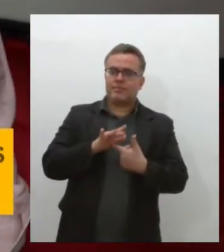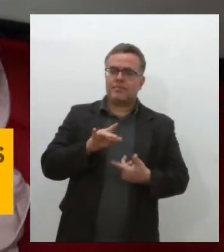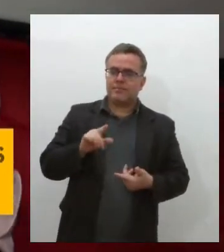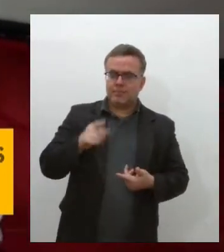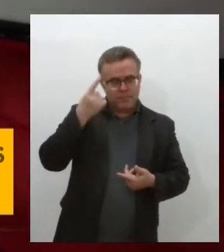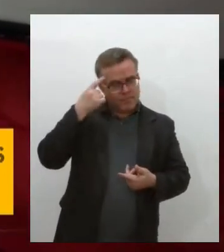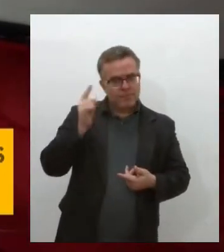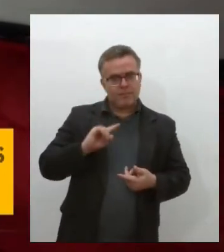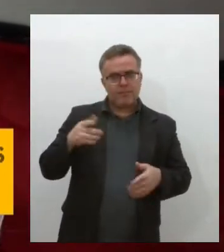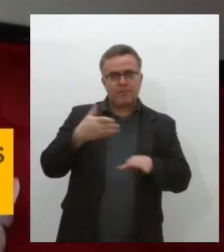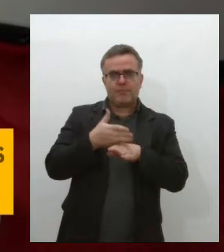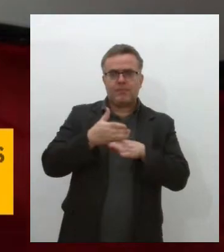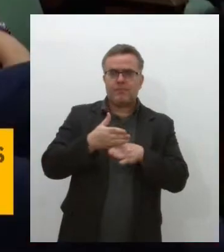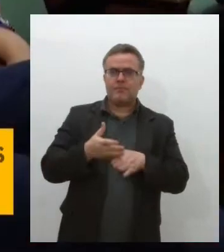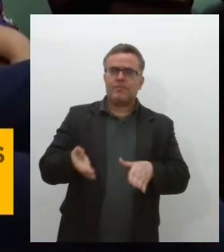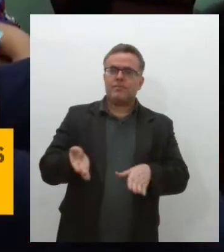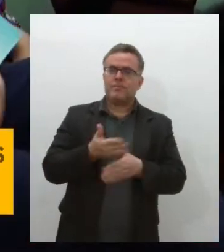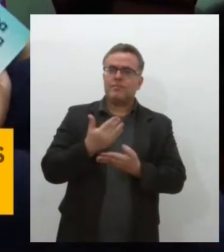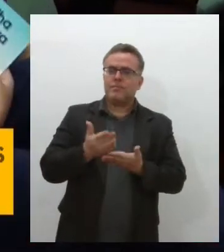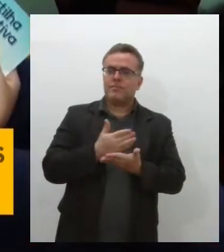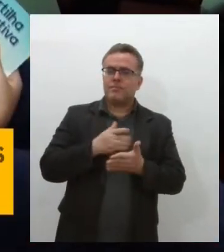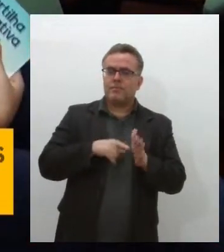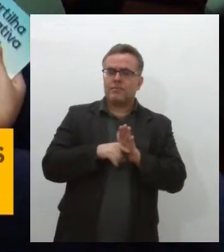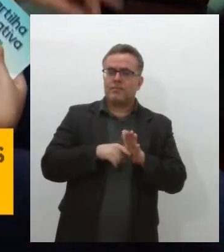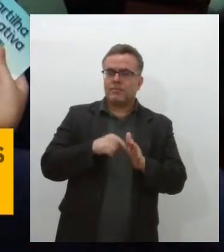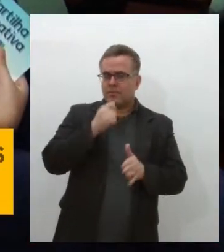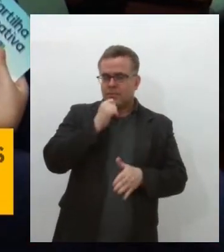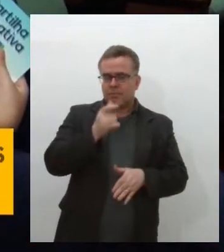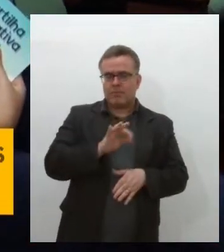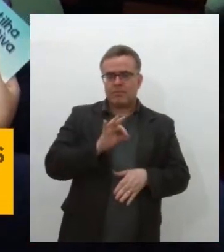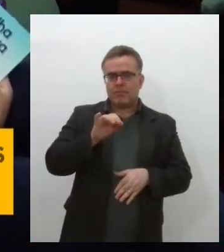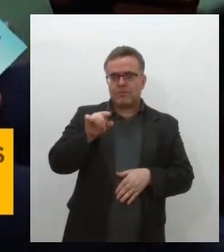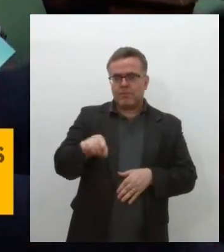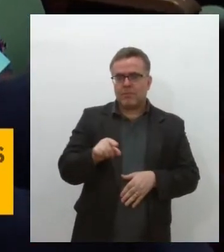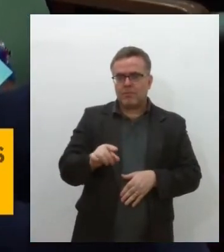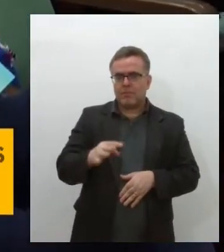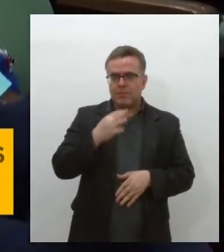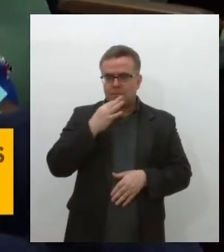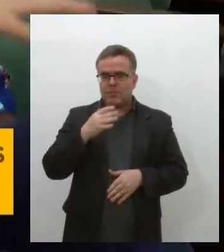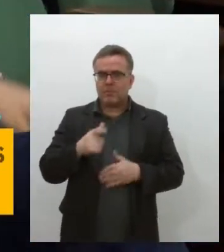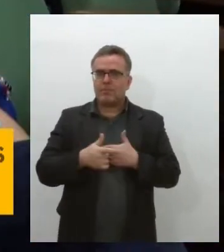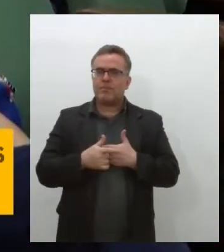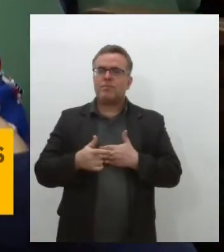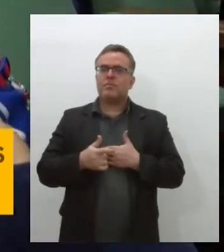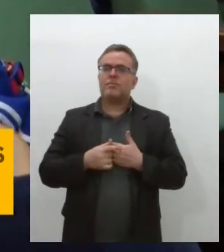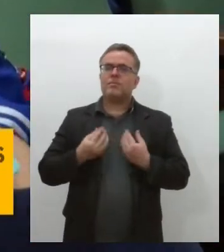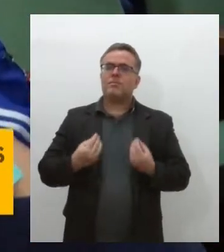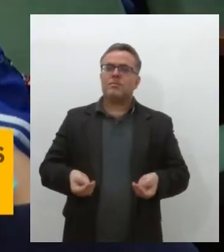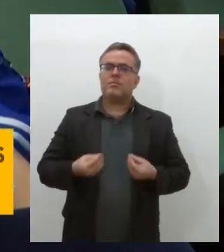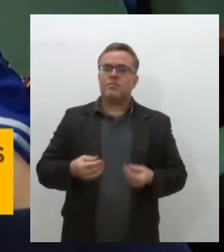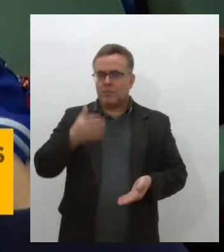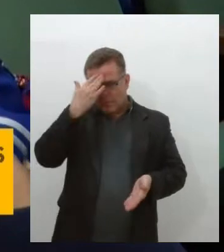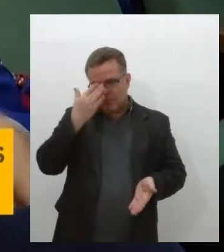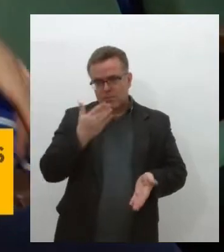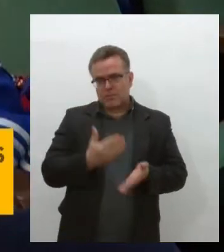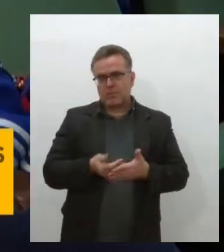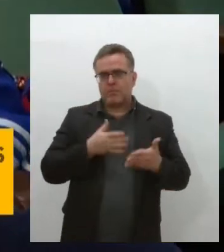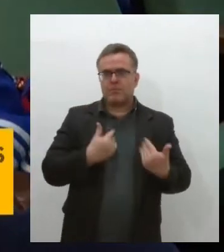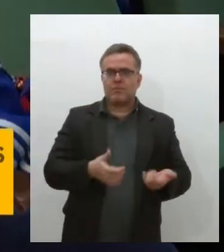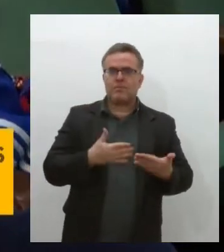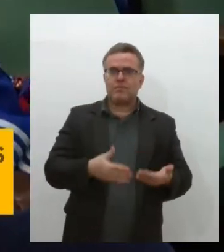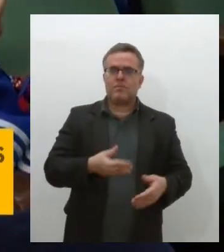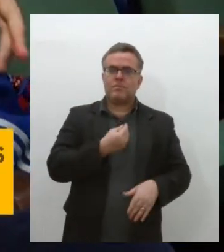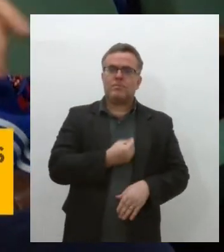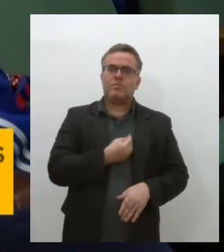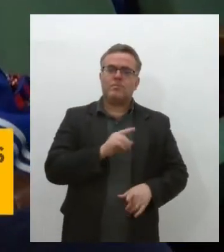pelos livros e pesquisa. Muito consciente do papel da sociedade na política, a estudante acredita que os jovens precisam participar mais